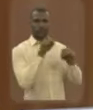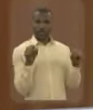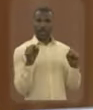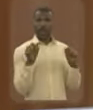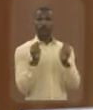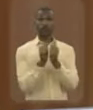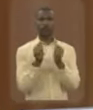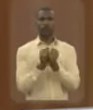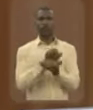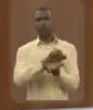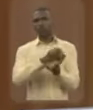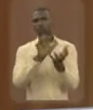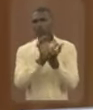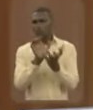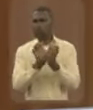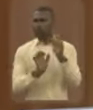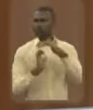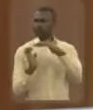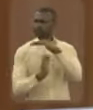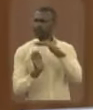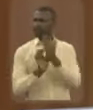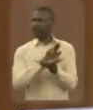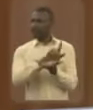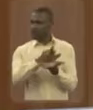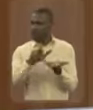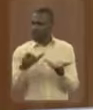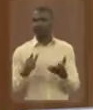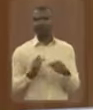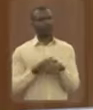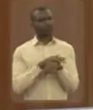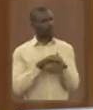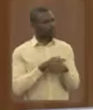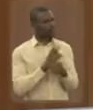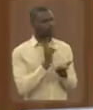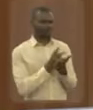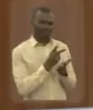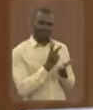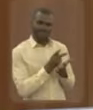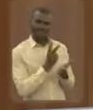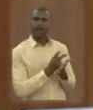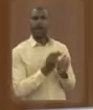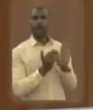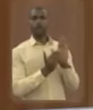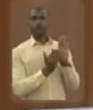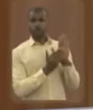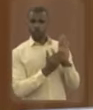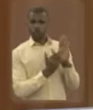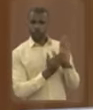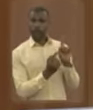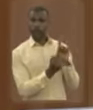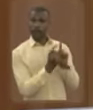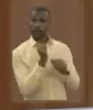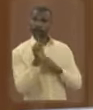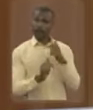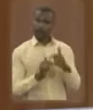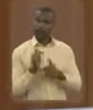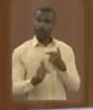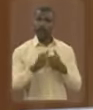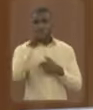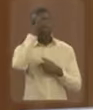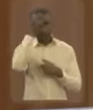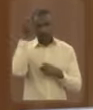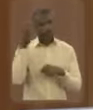reunido com várias entidades empresariais nós temos esse diálogo direto atendendo propostas trabalhando um governo